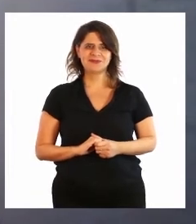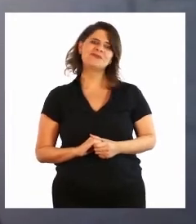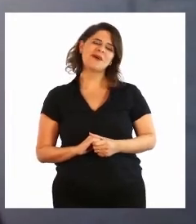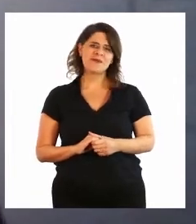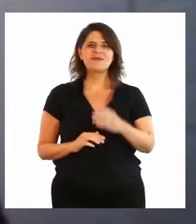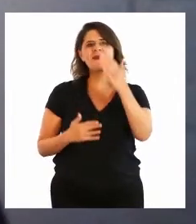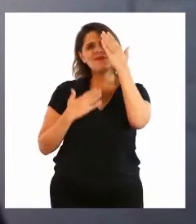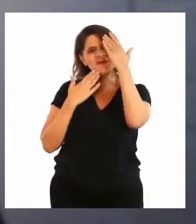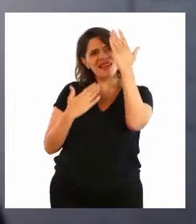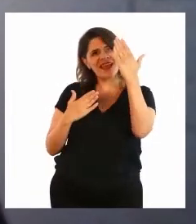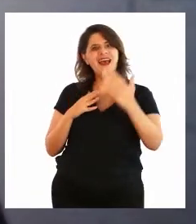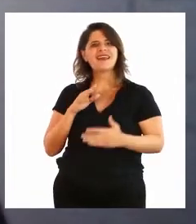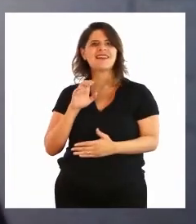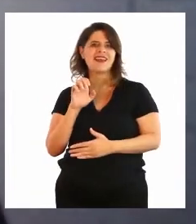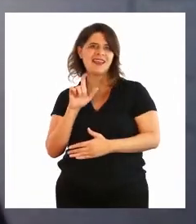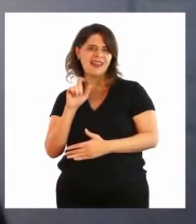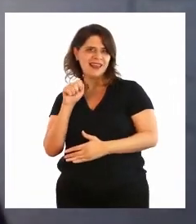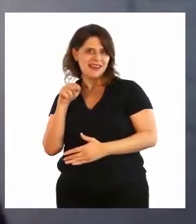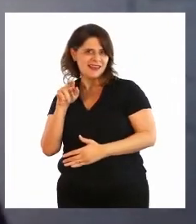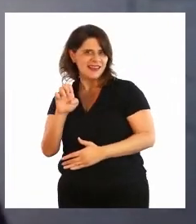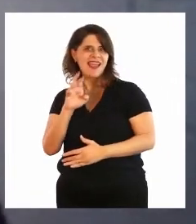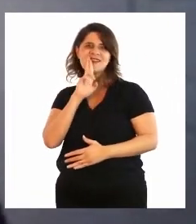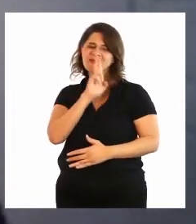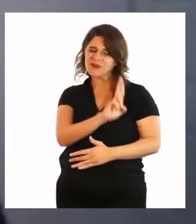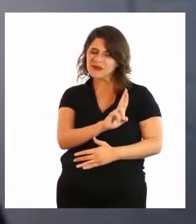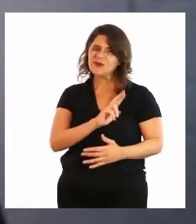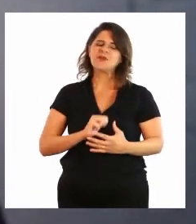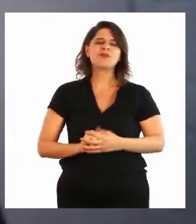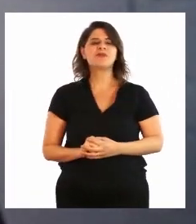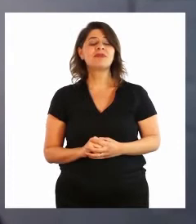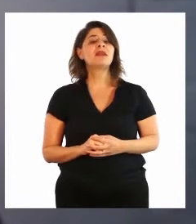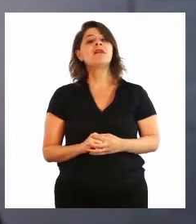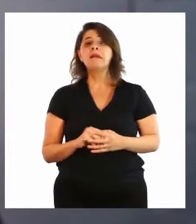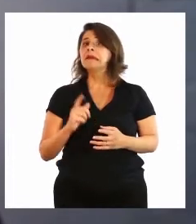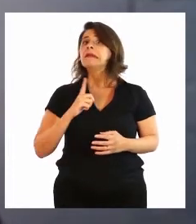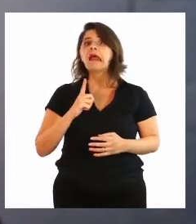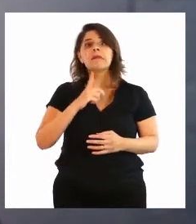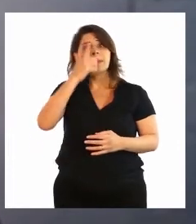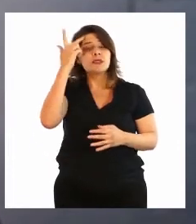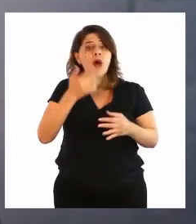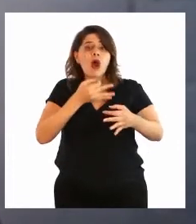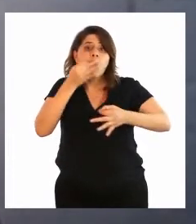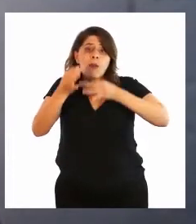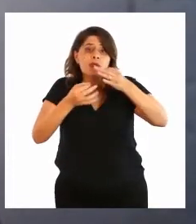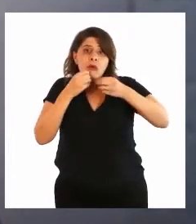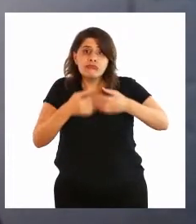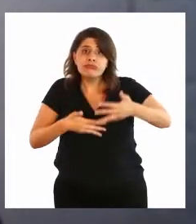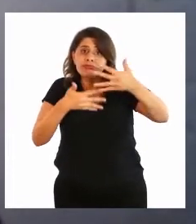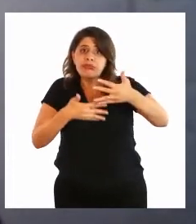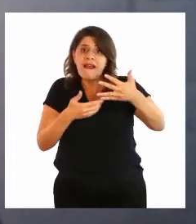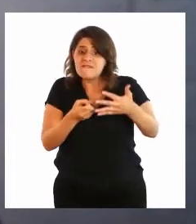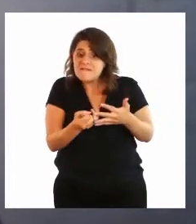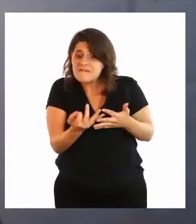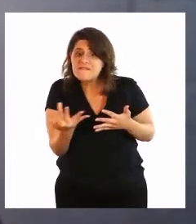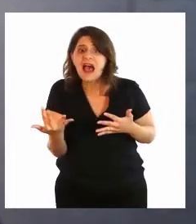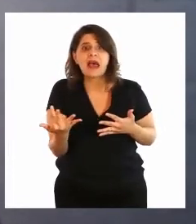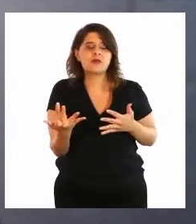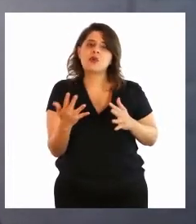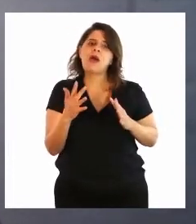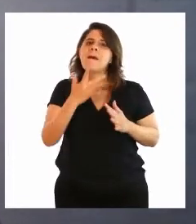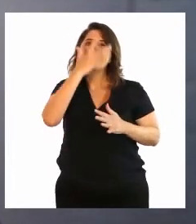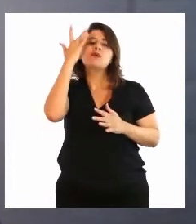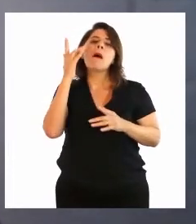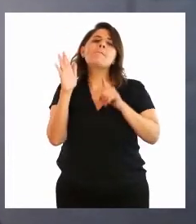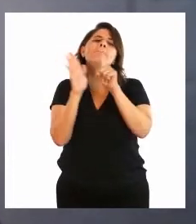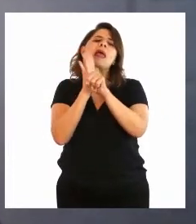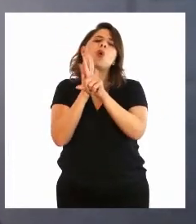Obrigado, Elaine. A gente recebeu vários comentários e não tantas perguntas. O